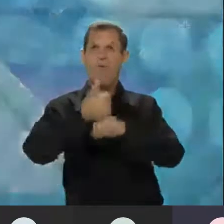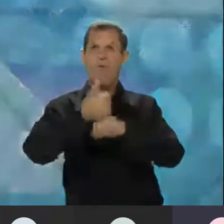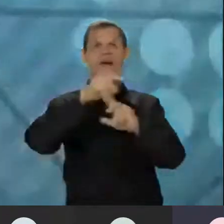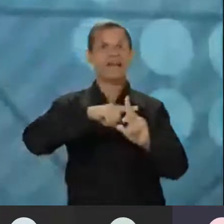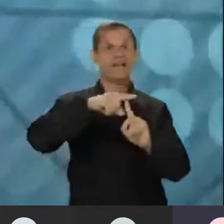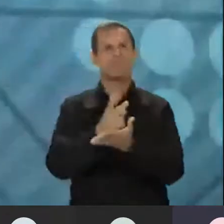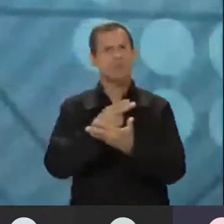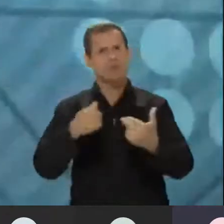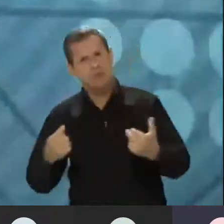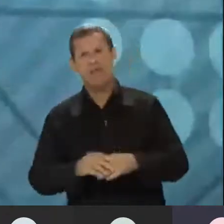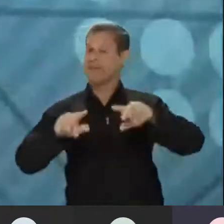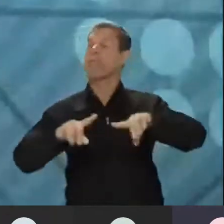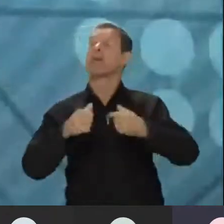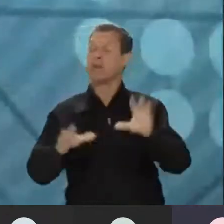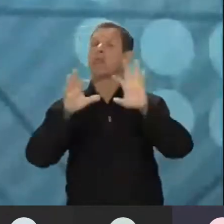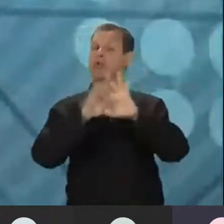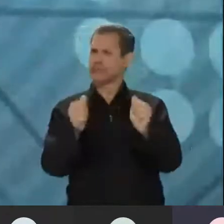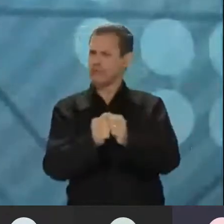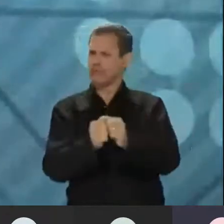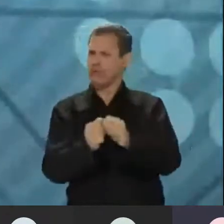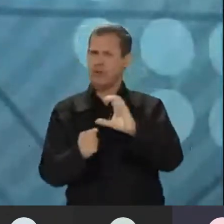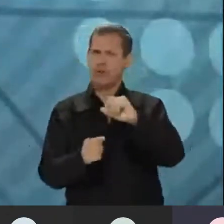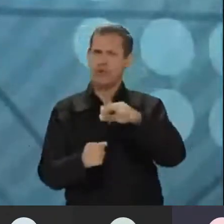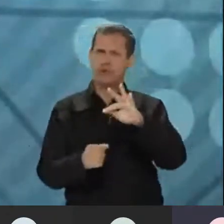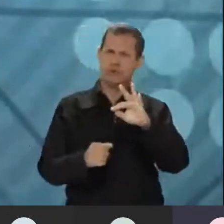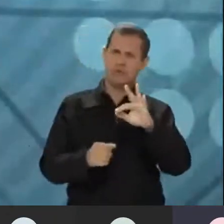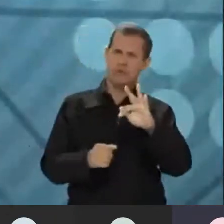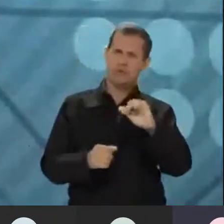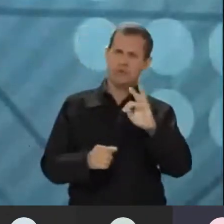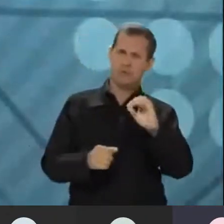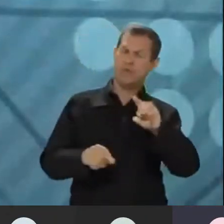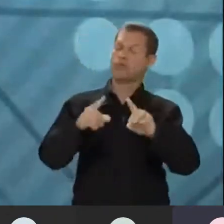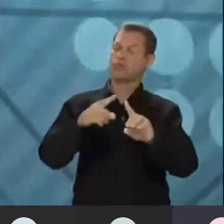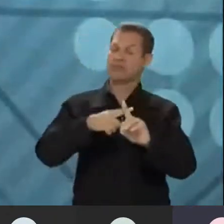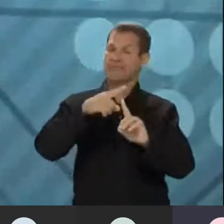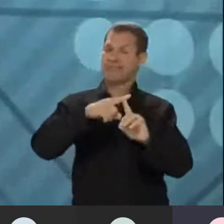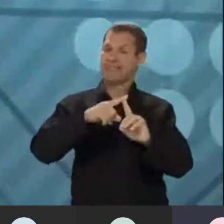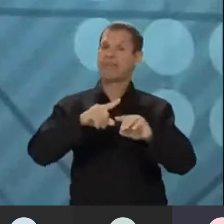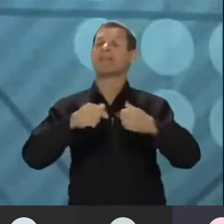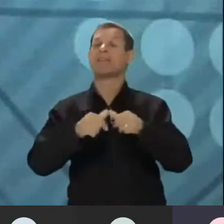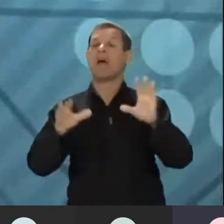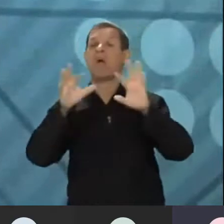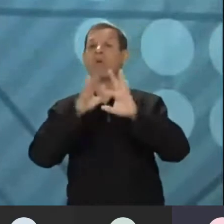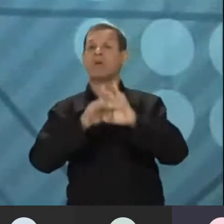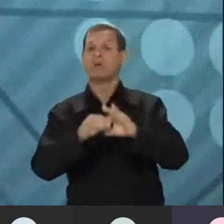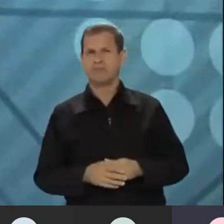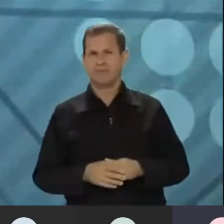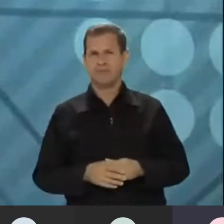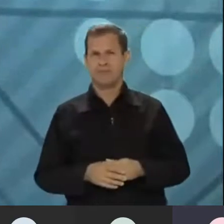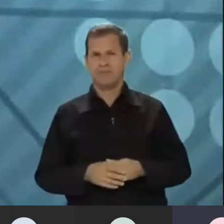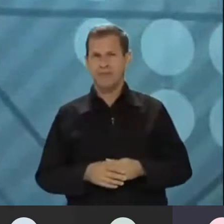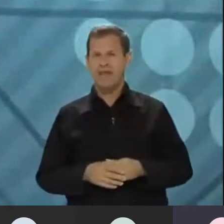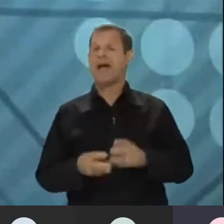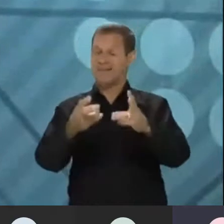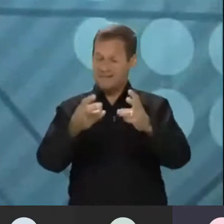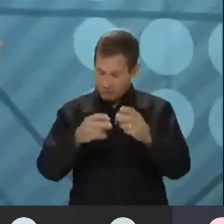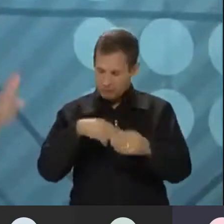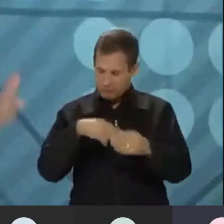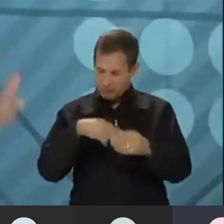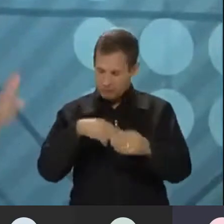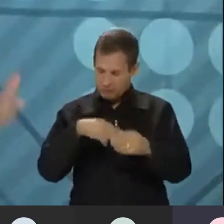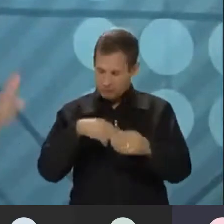mesma coisa, tá? Não, mas eles caminham juntos. O conforto, como a gente falou, né, o conforto térmico, ele está relacionado à